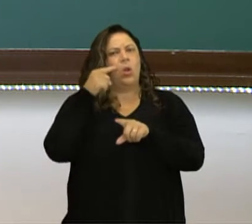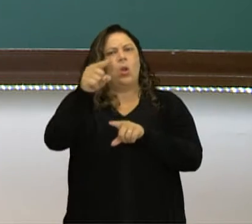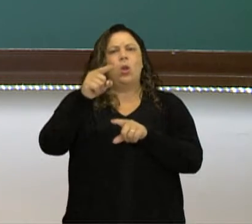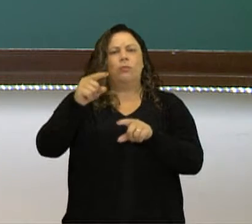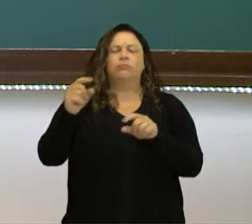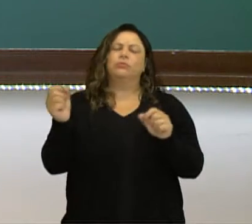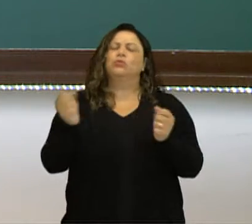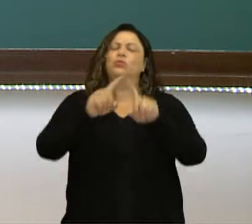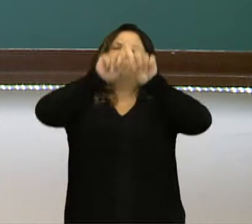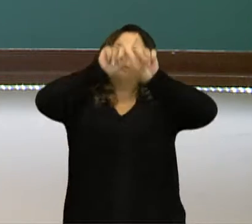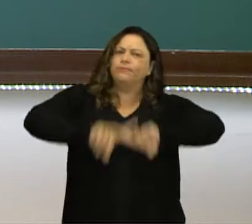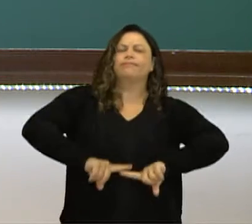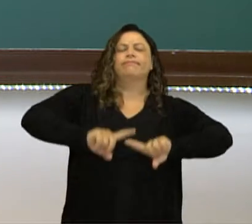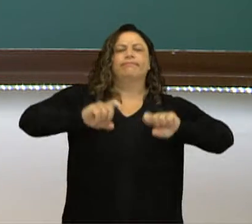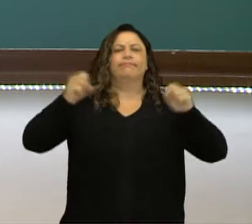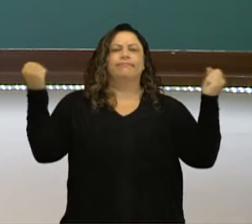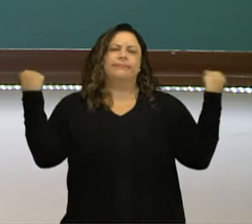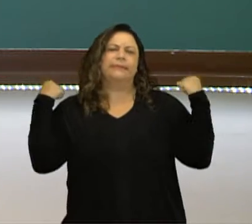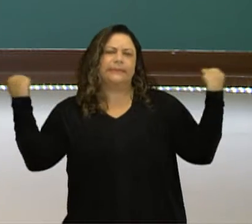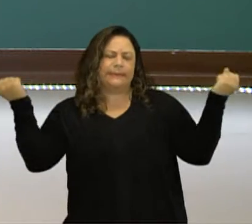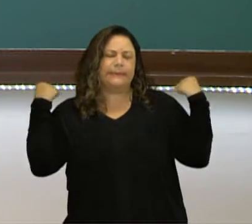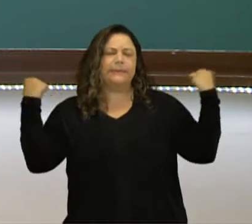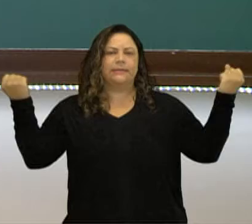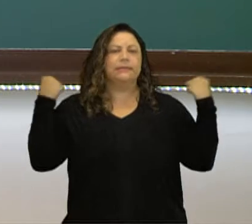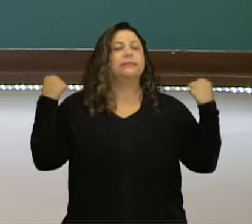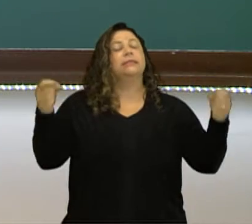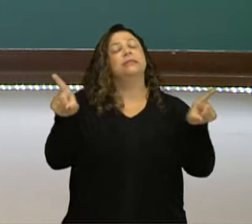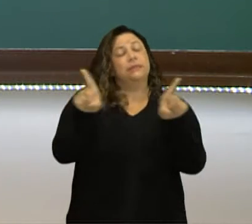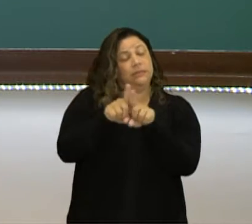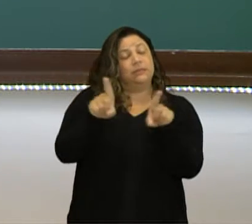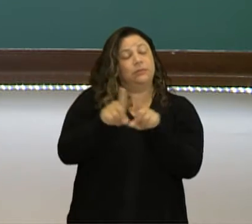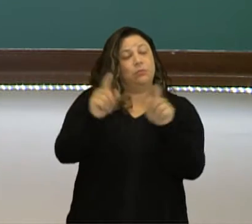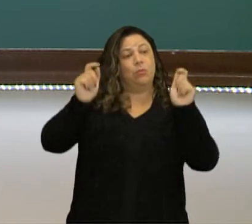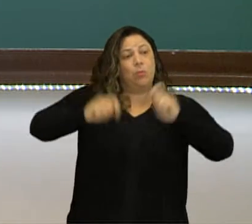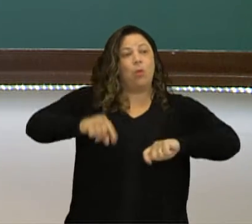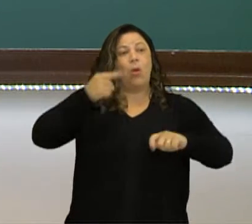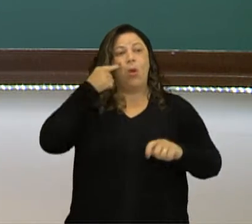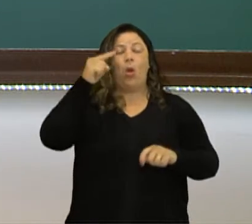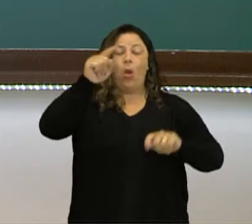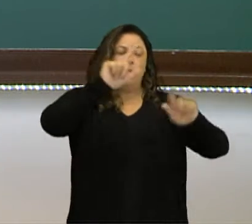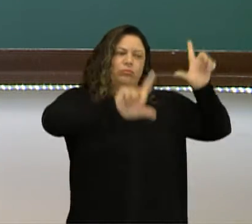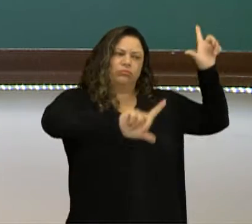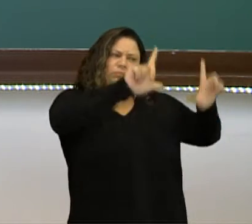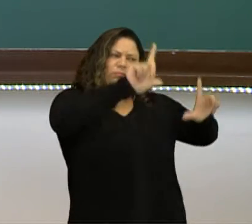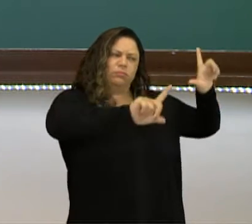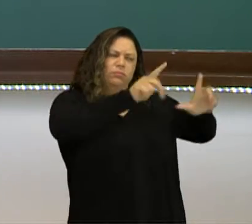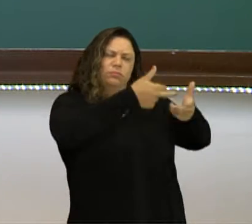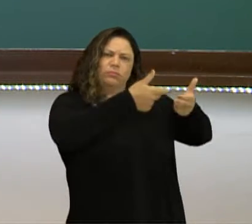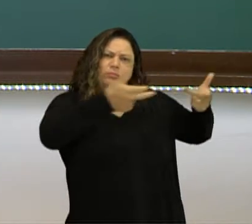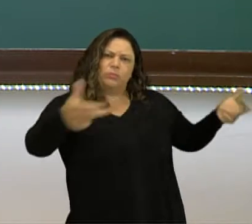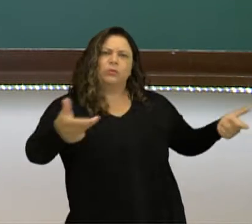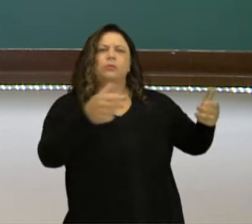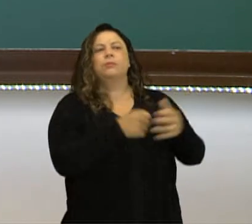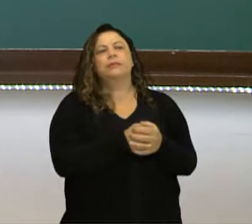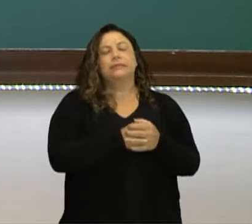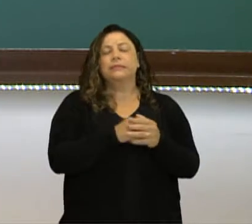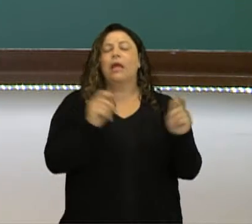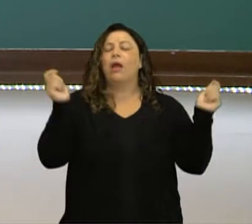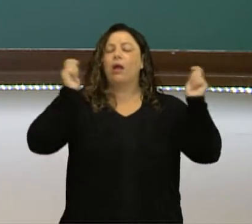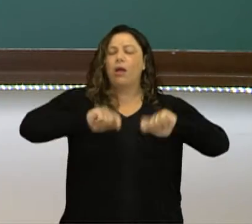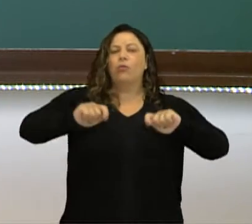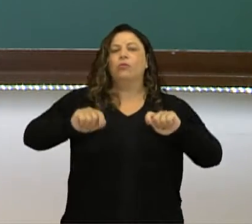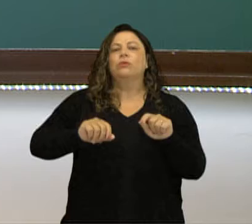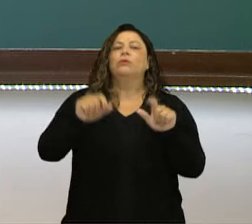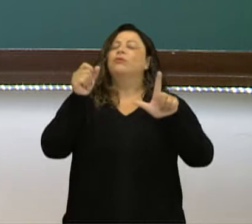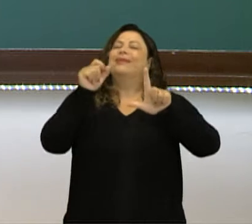esportes. É um bom exemplo para a gente poder fazer uma introdução nesse conteúdo aqui. Então, a parte de logística, certo? É o que